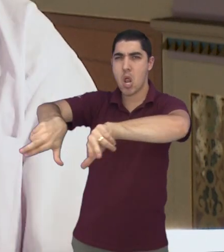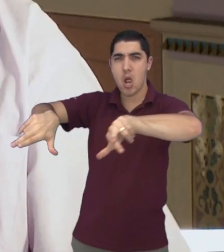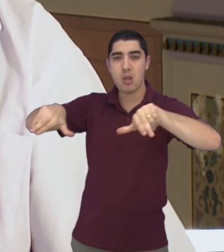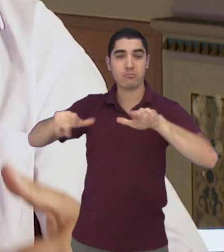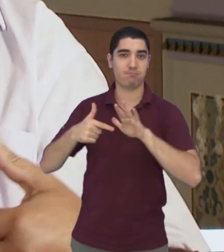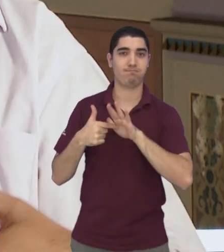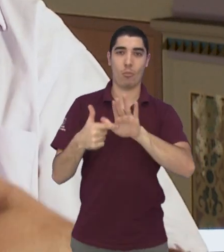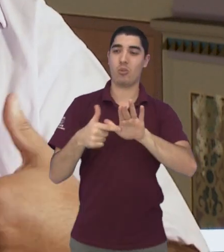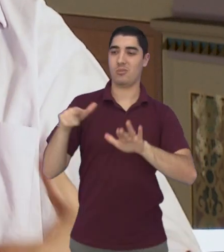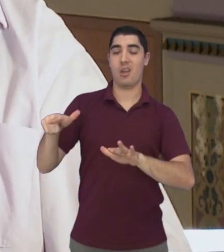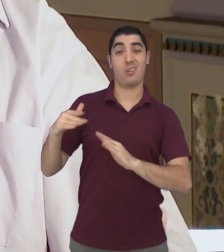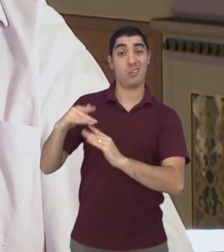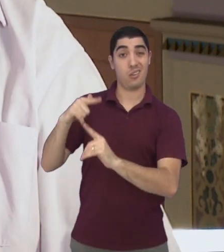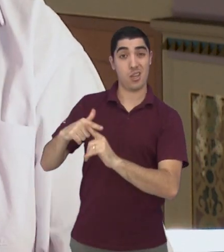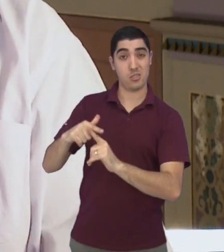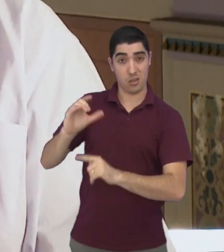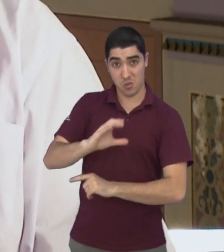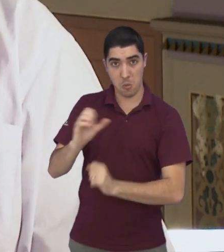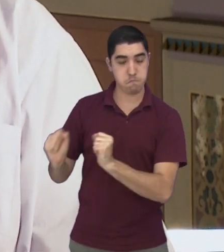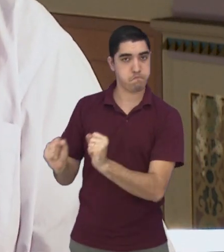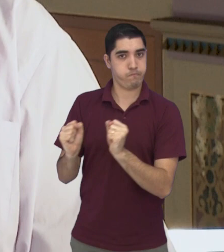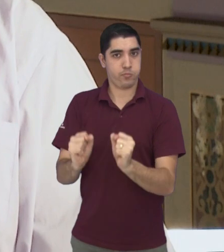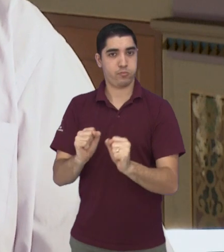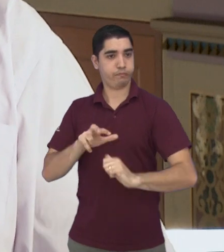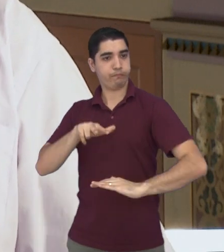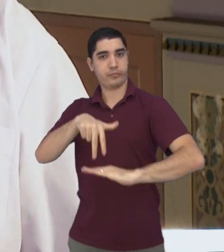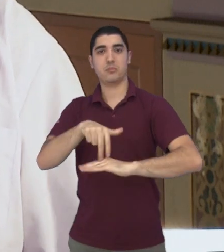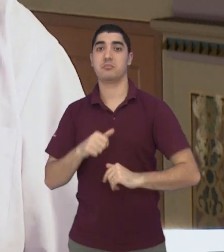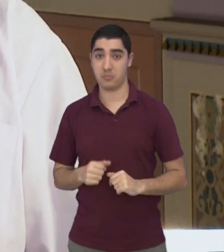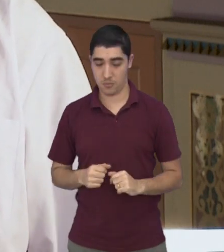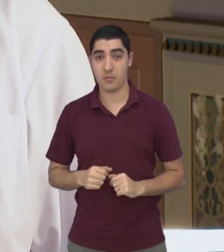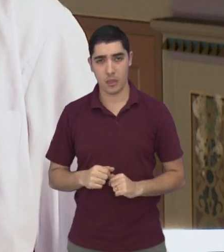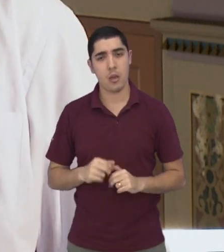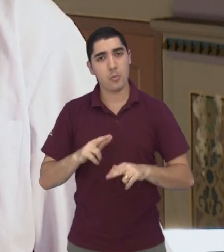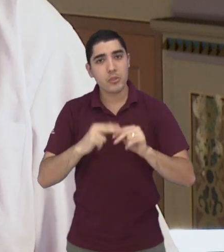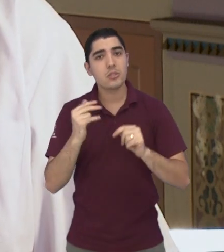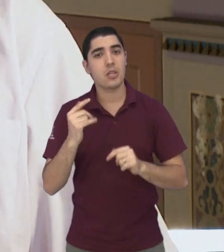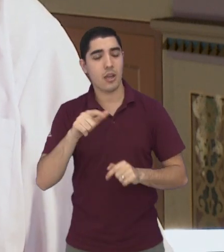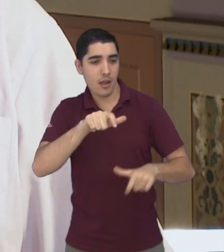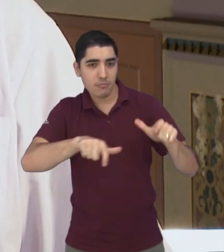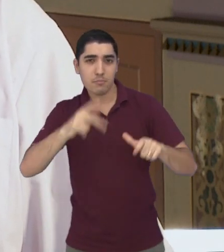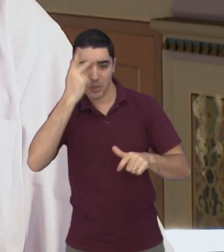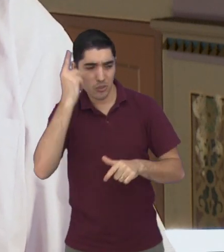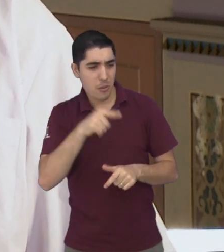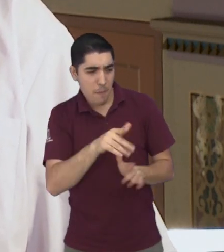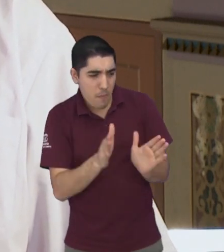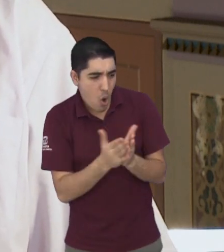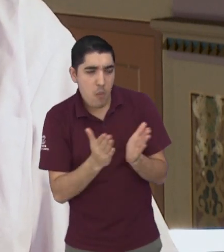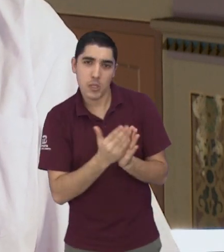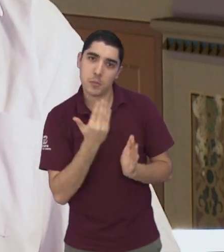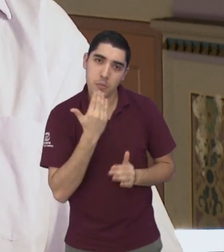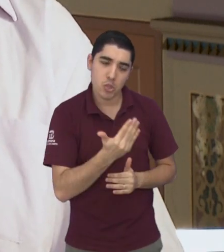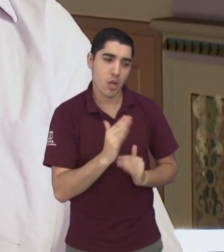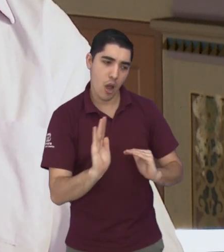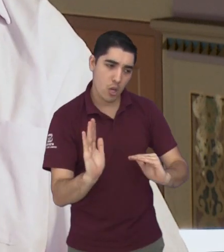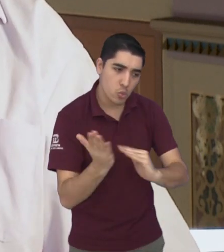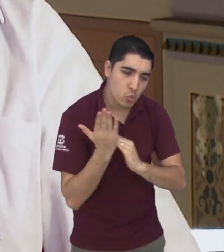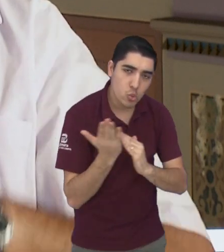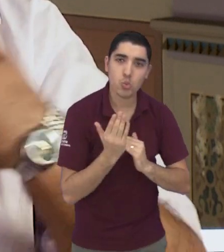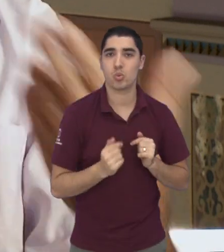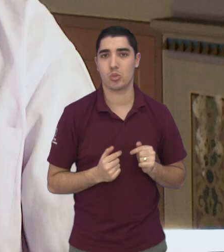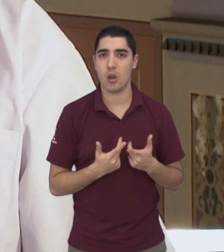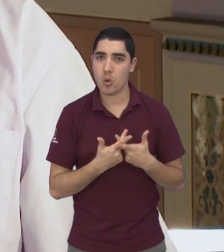as obras, contando ainda com a colaboração dos mais abastados.